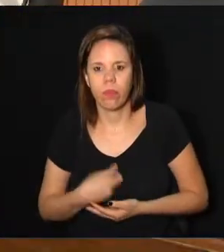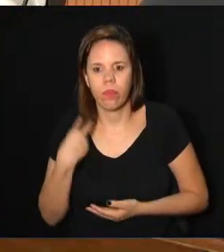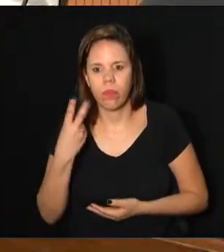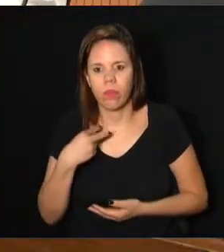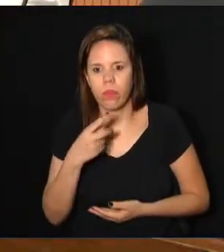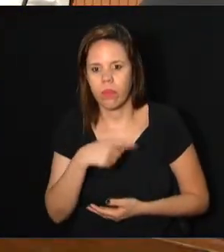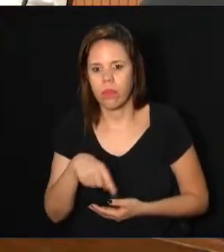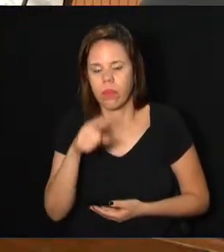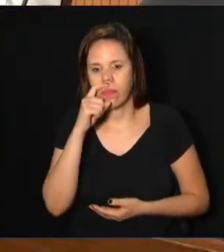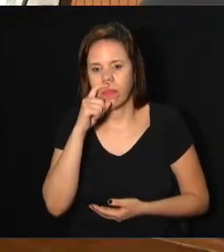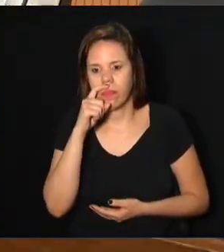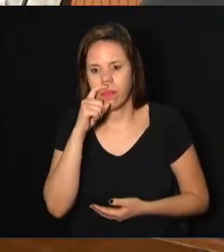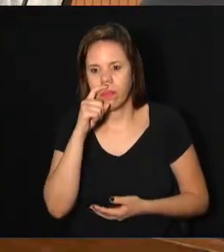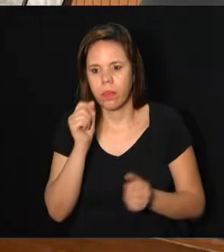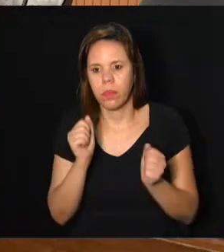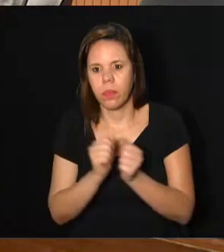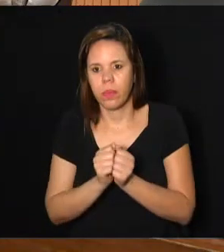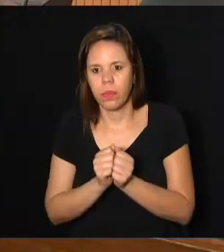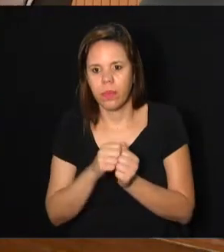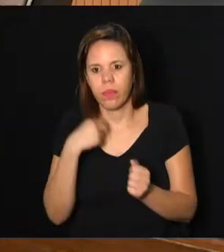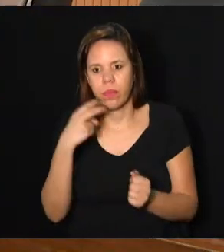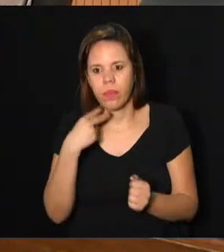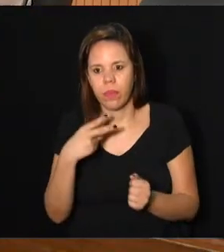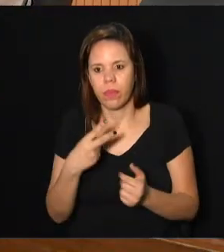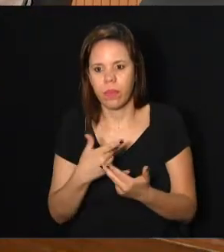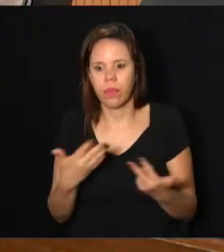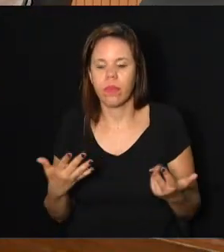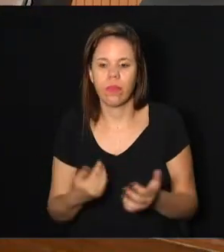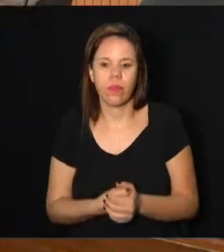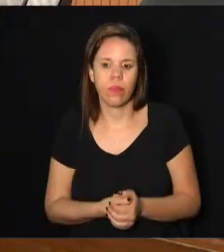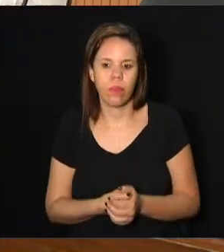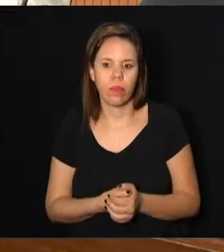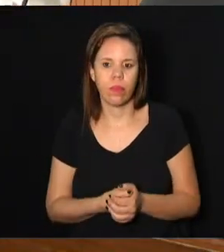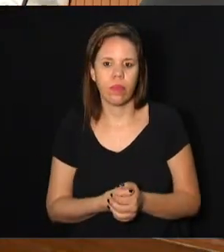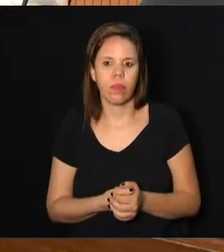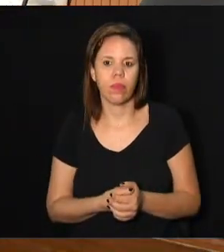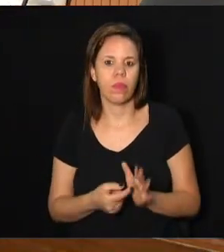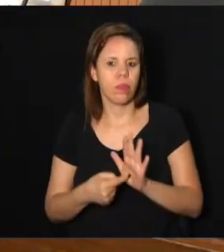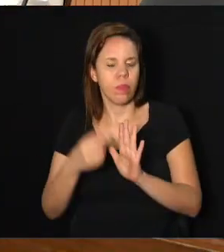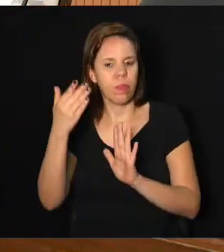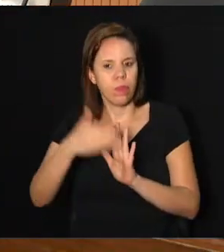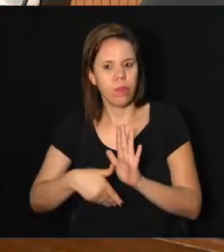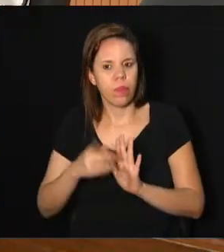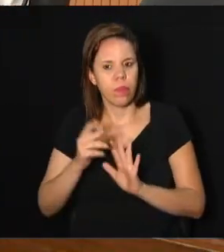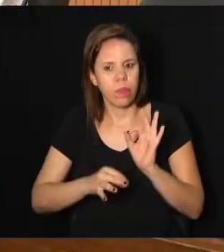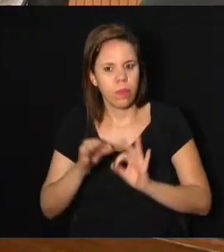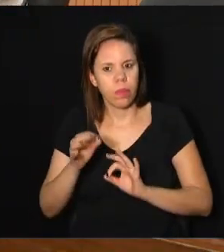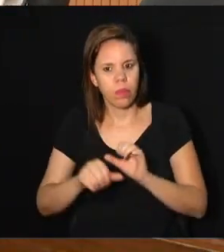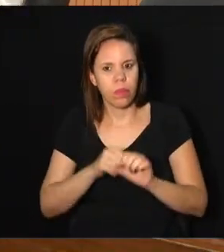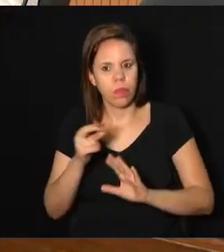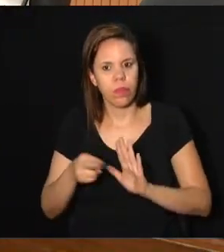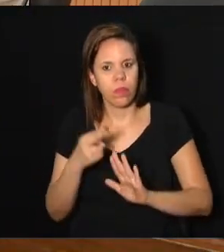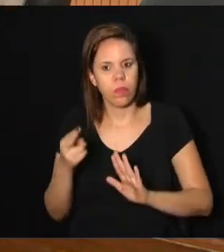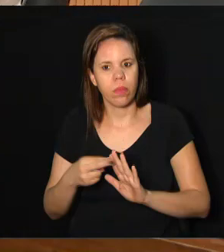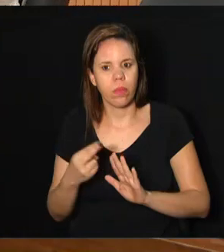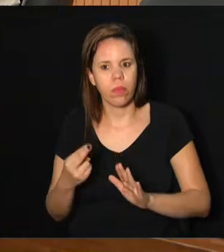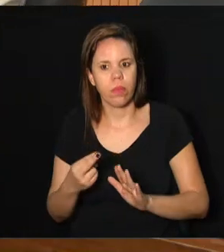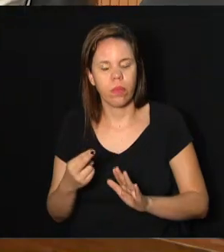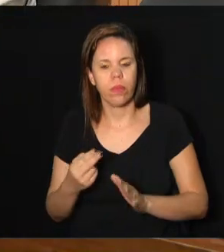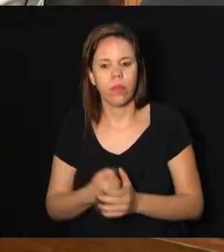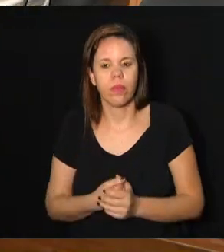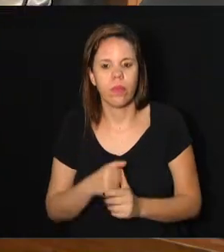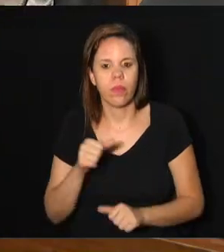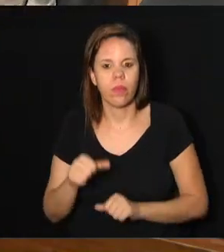Zé Carlos, que, juntamente com mais vereadores, subscreveram, então, um projeto que altera a resolução, projeto de resolução